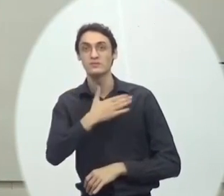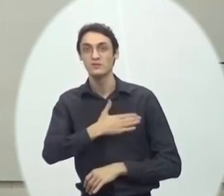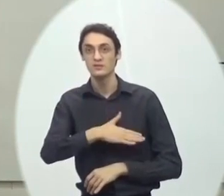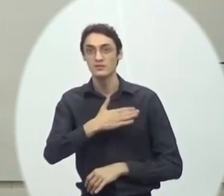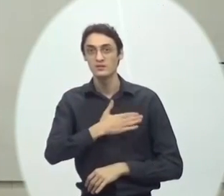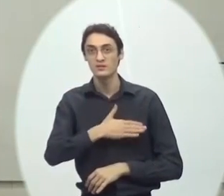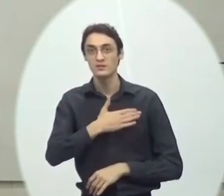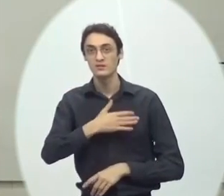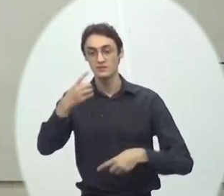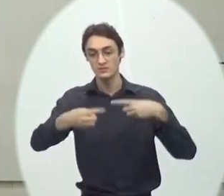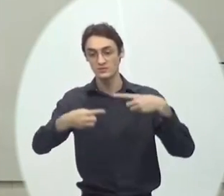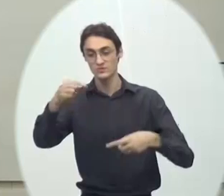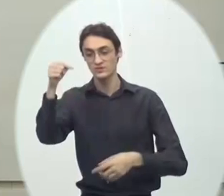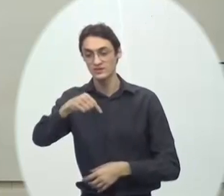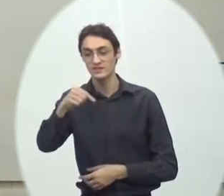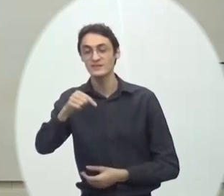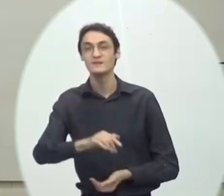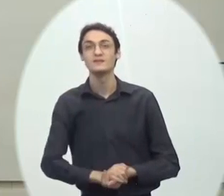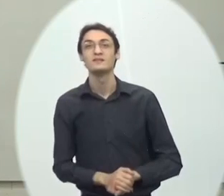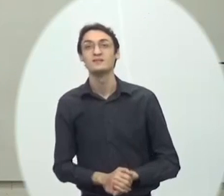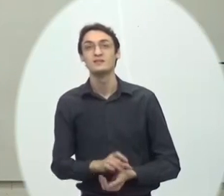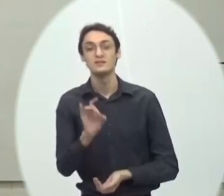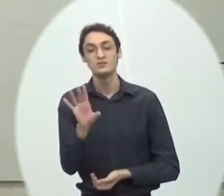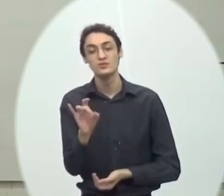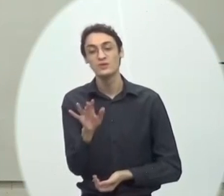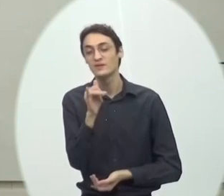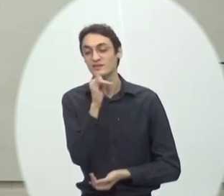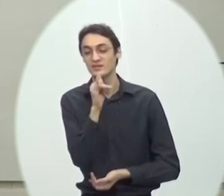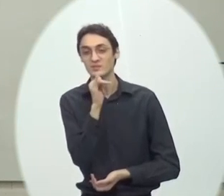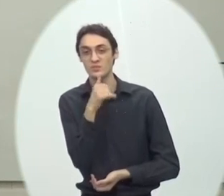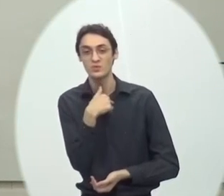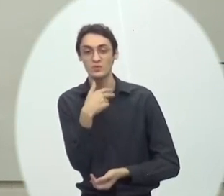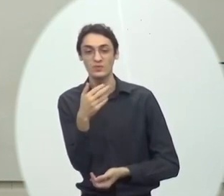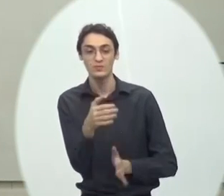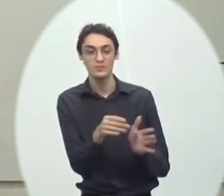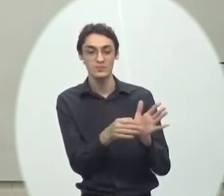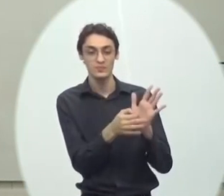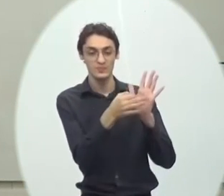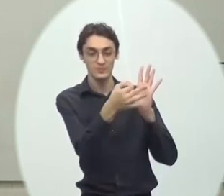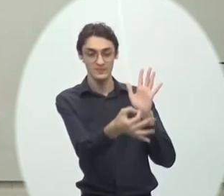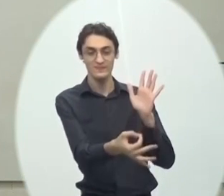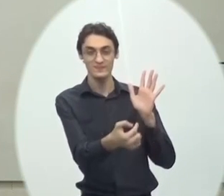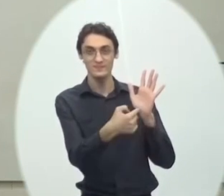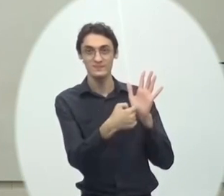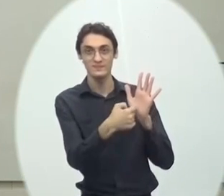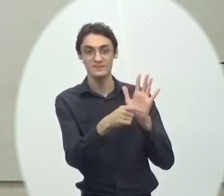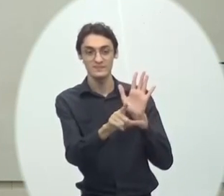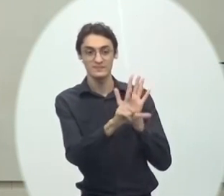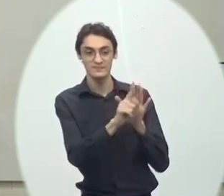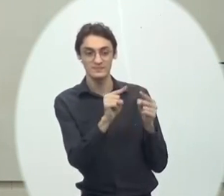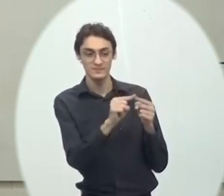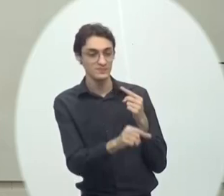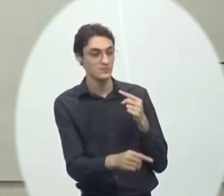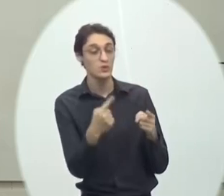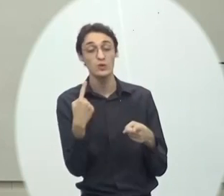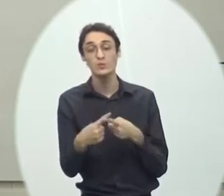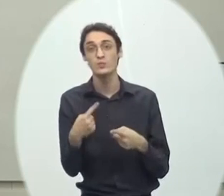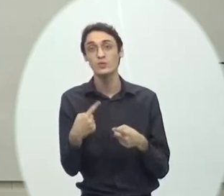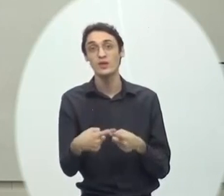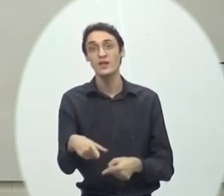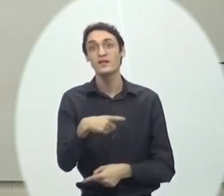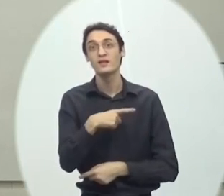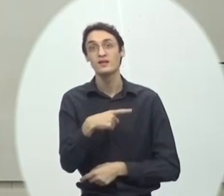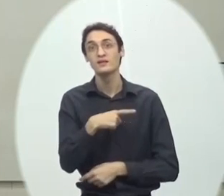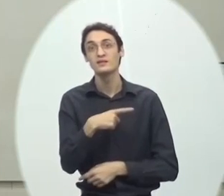lugar de discutir é aqui mesmo. É só porque assim, o parecer veio com o parecer de ilegalidade se deu porque já